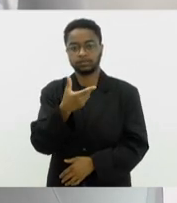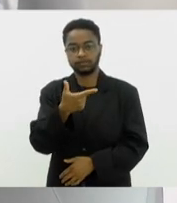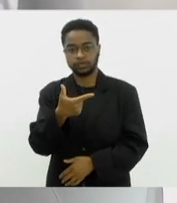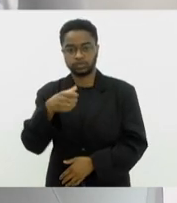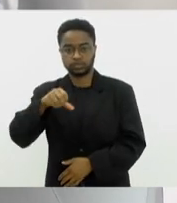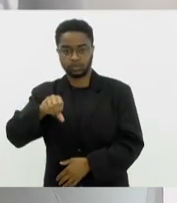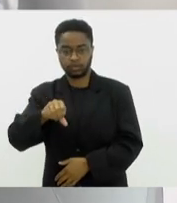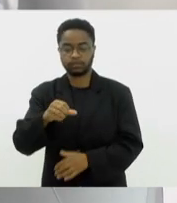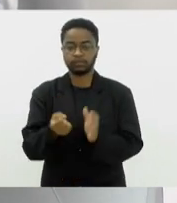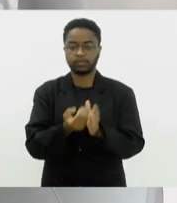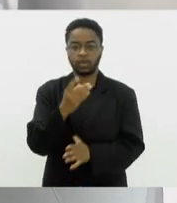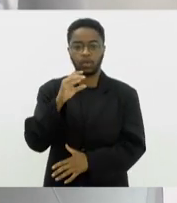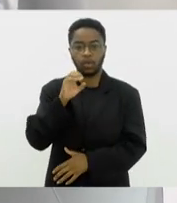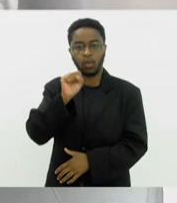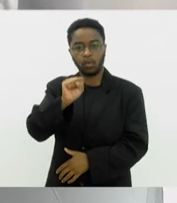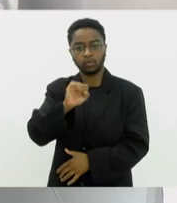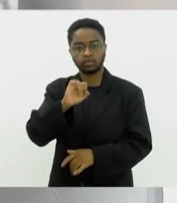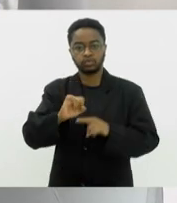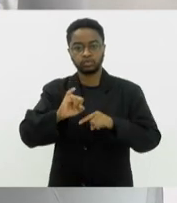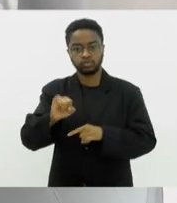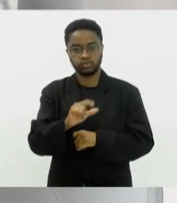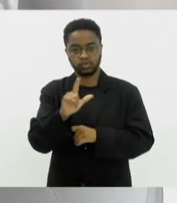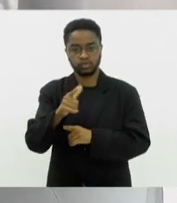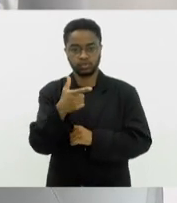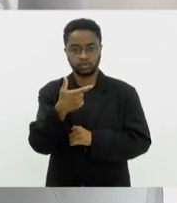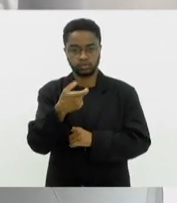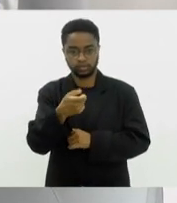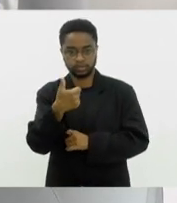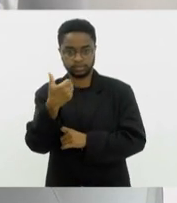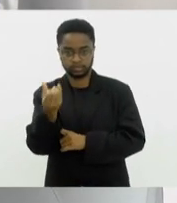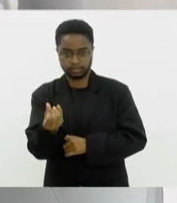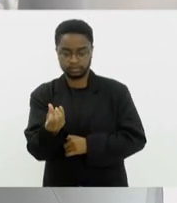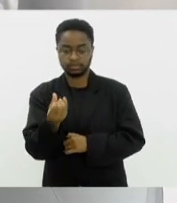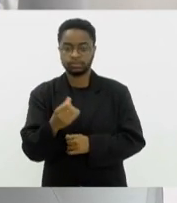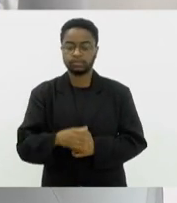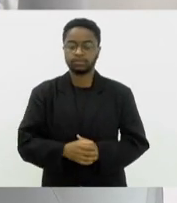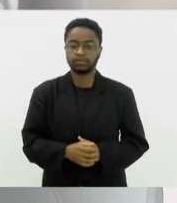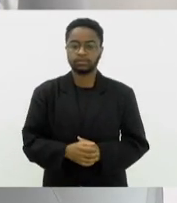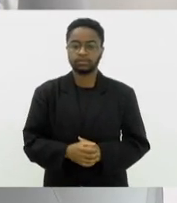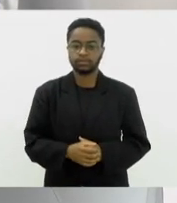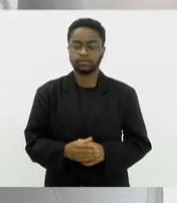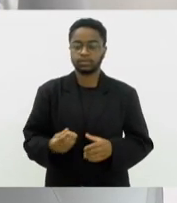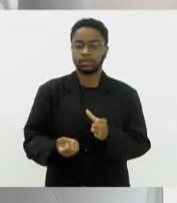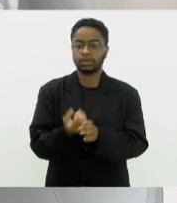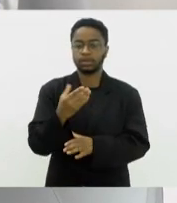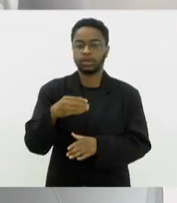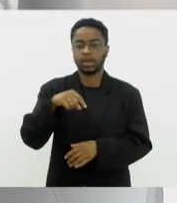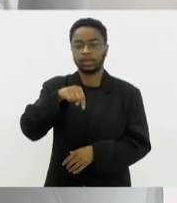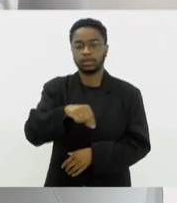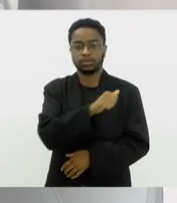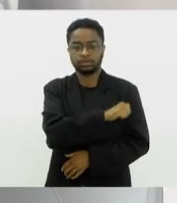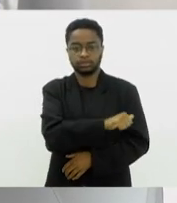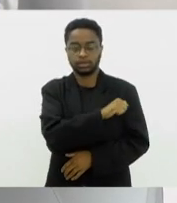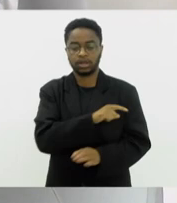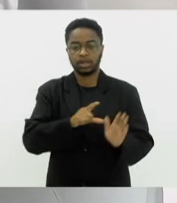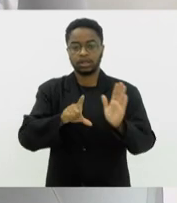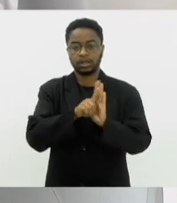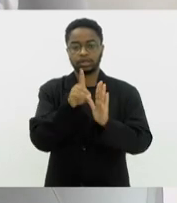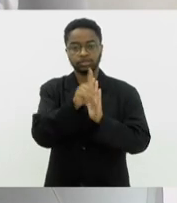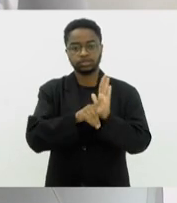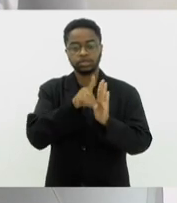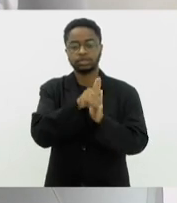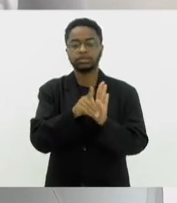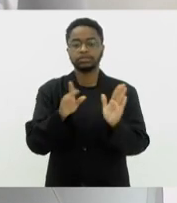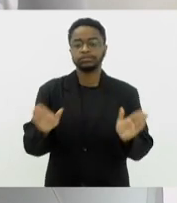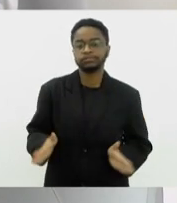de 8 de julho de 2016, para que institui, no âmbito do Estado do Rio de Janeiro, a Lei de Diretrizes para a